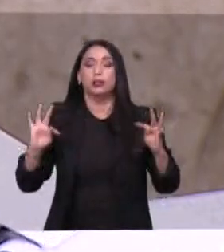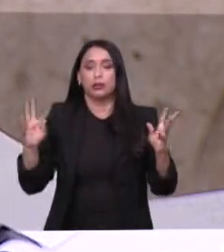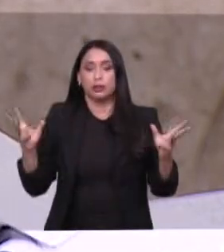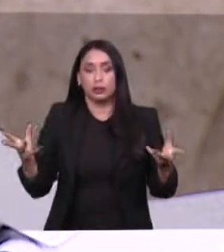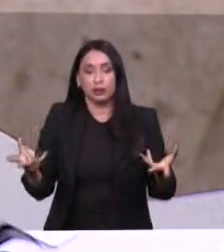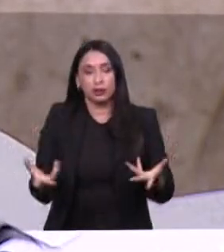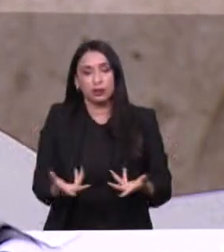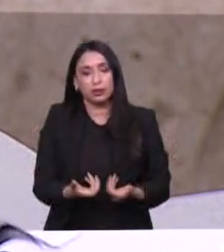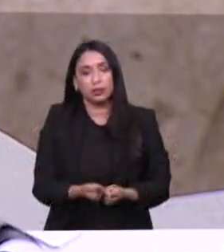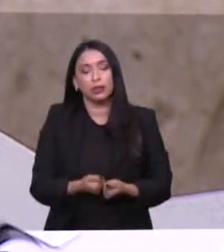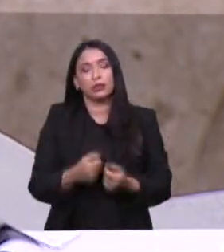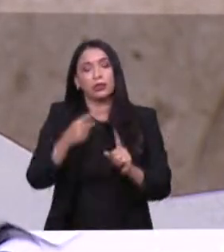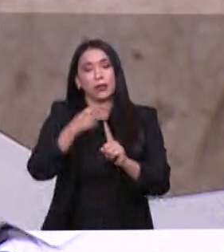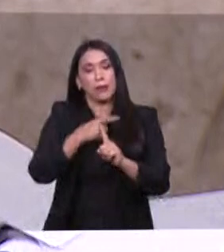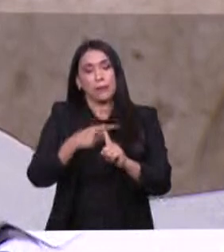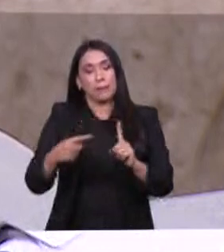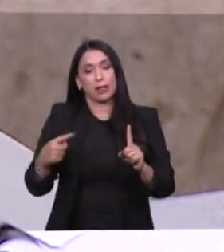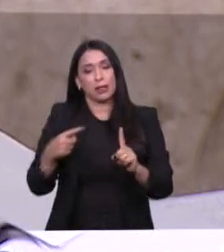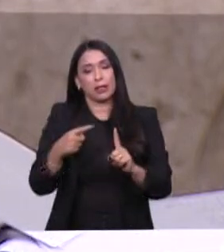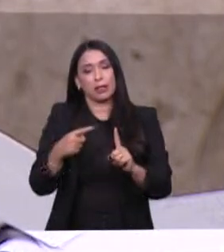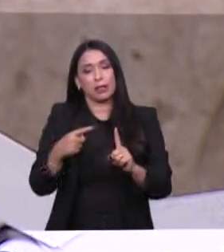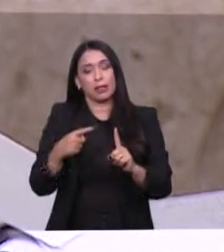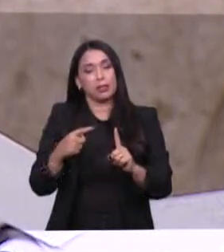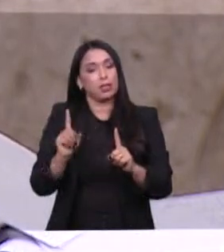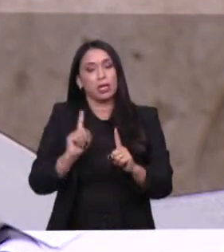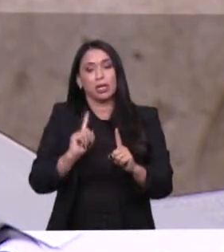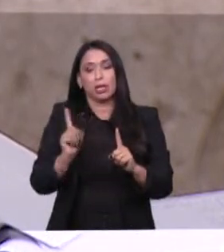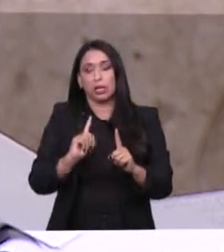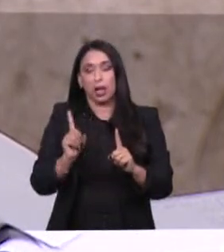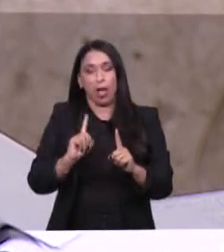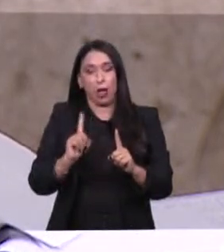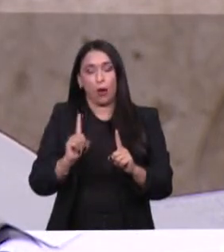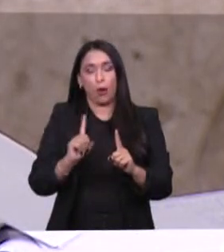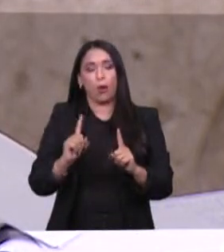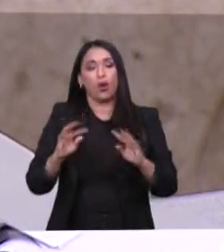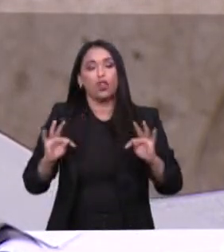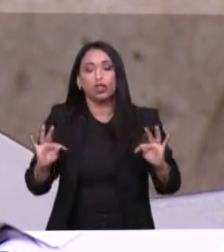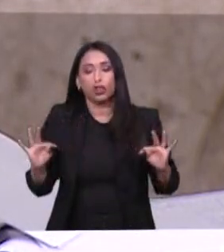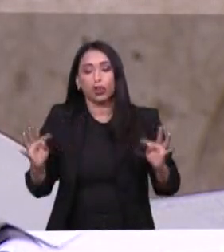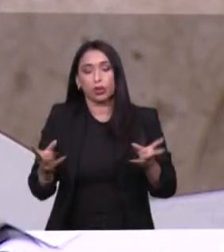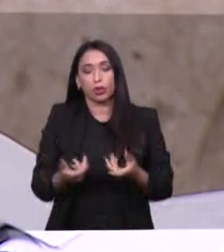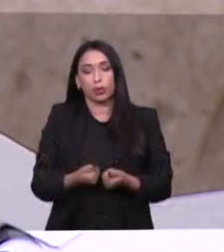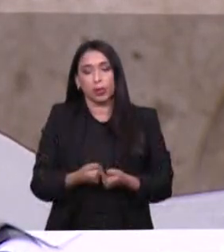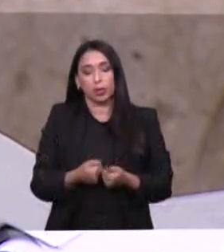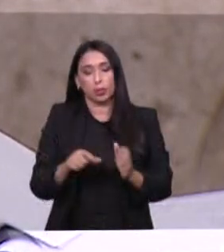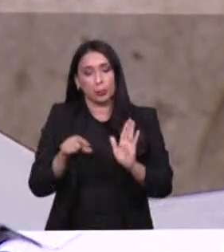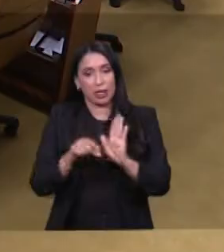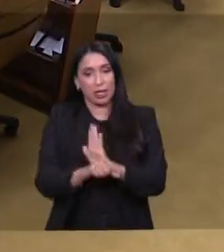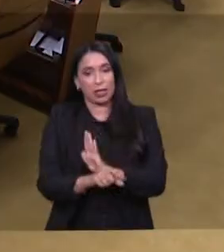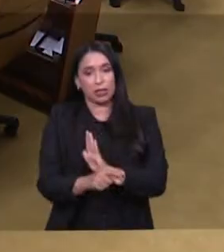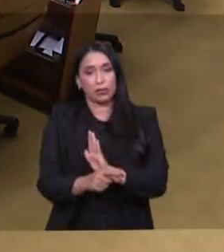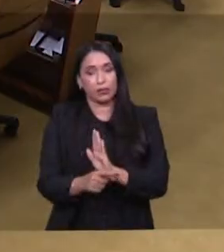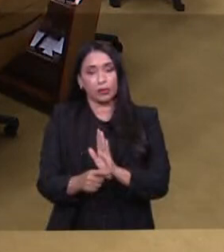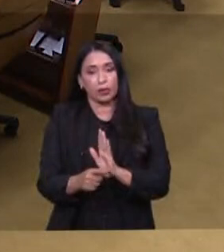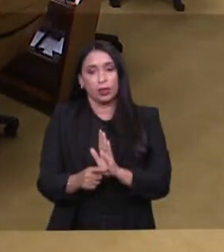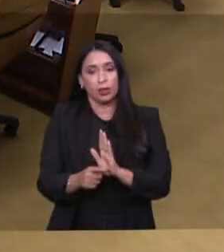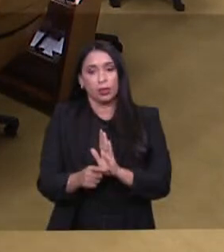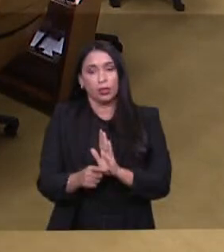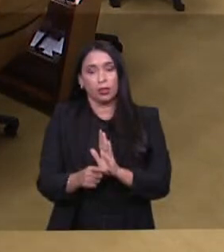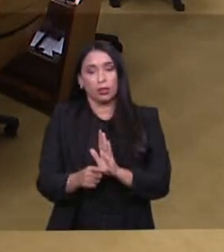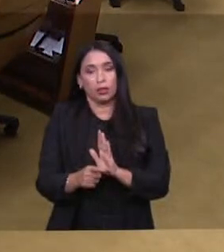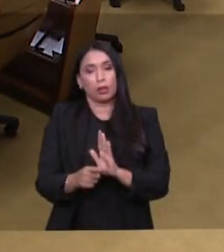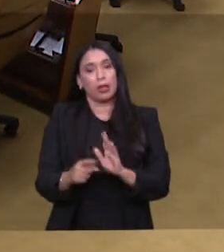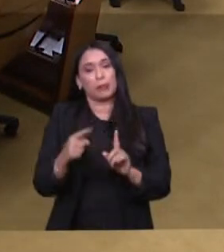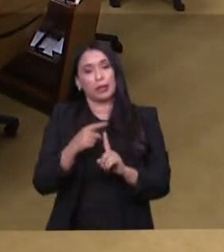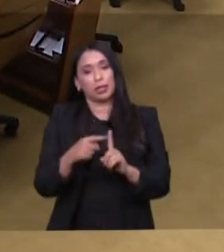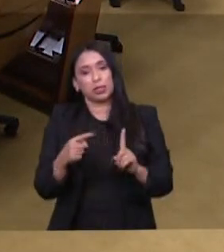declaram parcialmente... Não, eu declaro totalmente. Totalmente. Não, o parágrafo único é parcialmente, não. Porque o artigo... Não, ele,